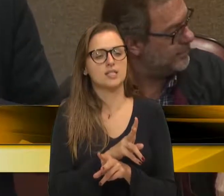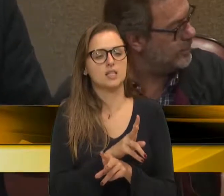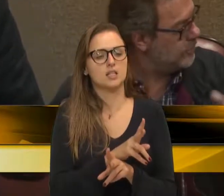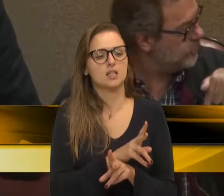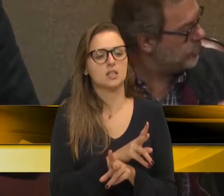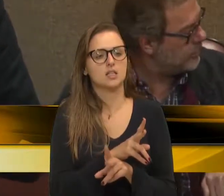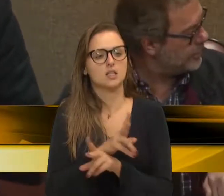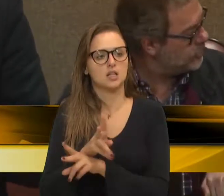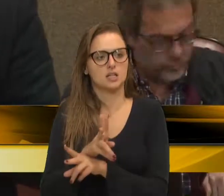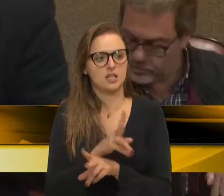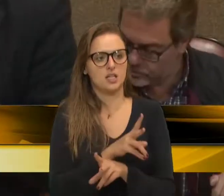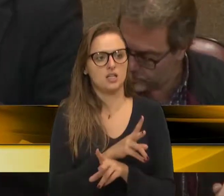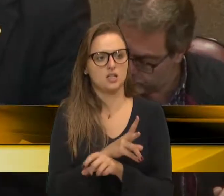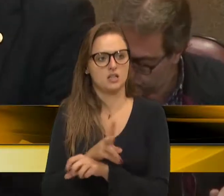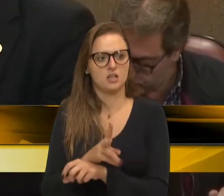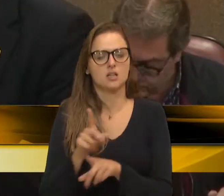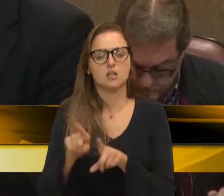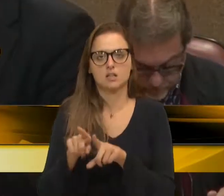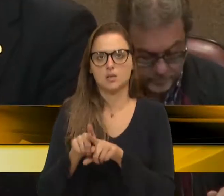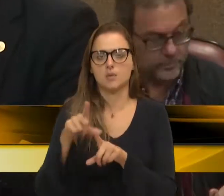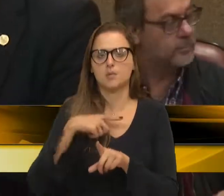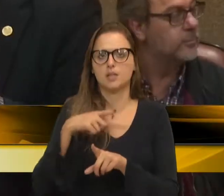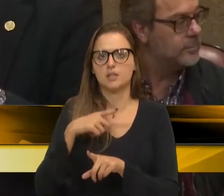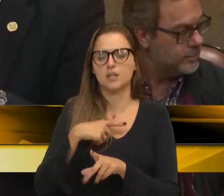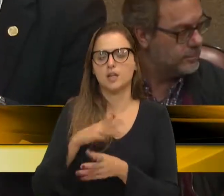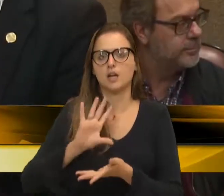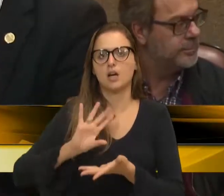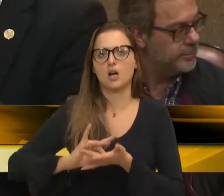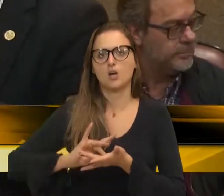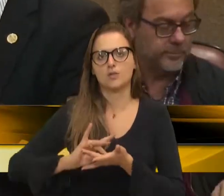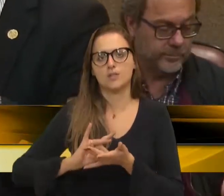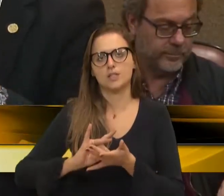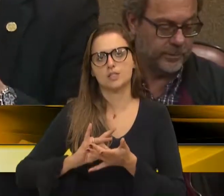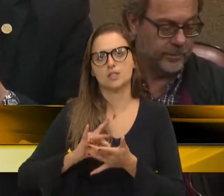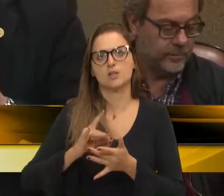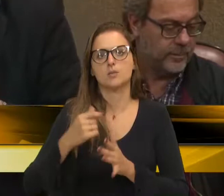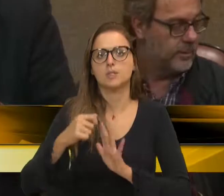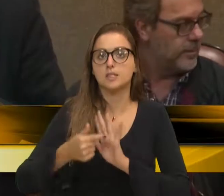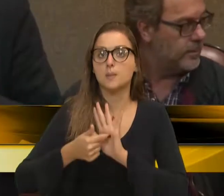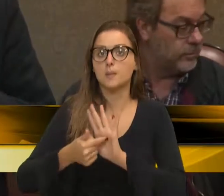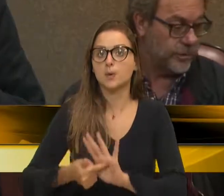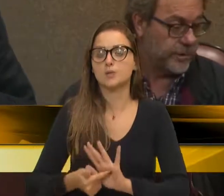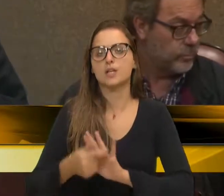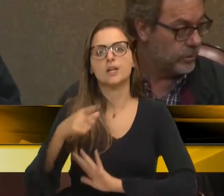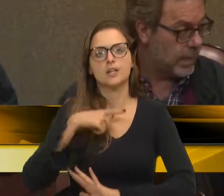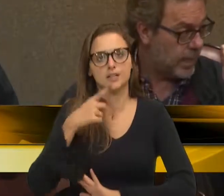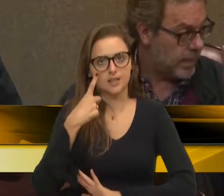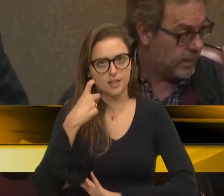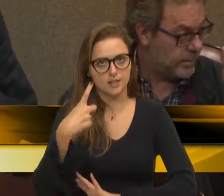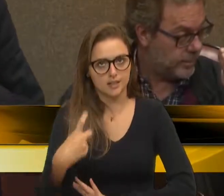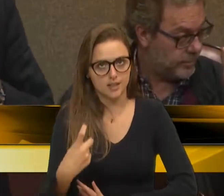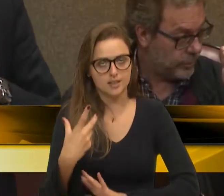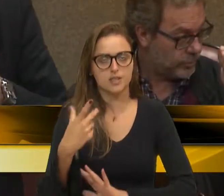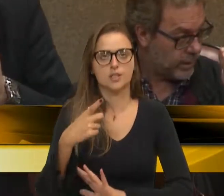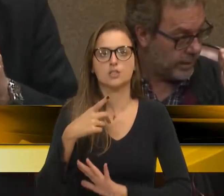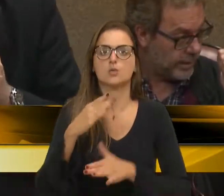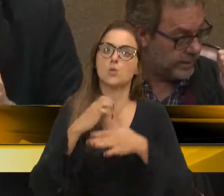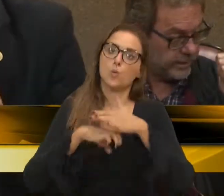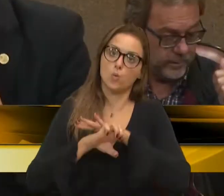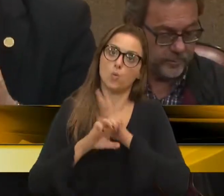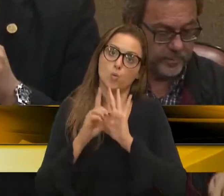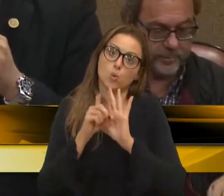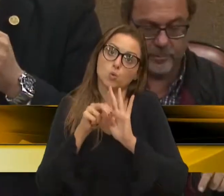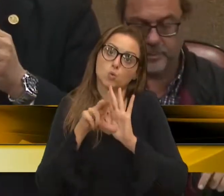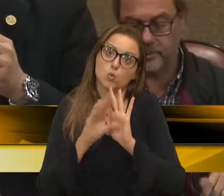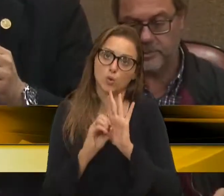o interessado busque a sua regularização. Então, vai ter que demonstrar boa-fé, né, o interessado, o empreendedor, que ele